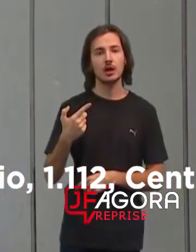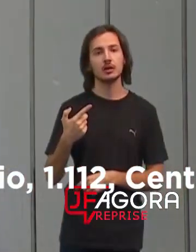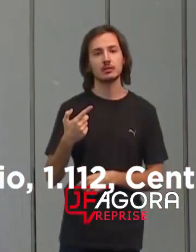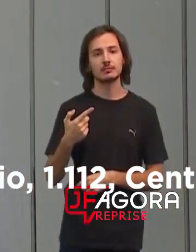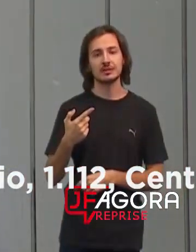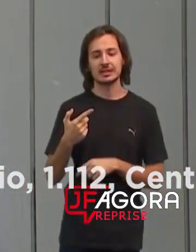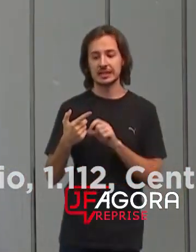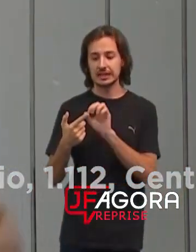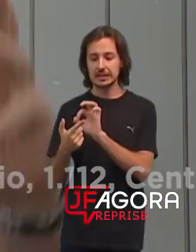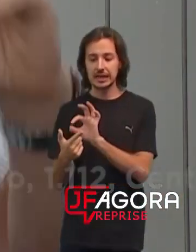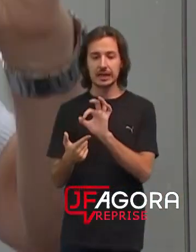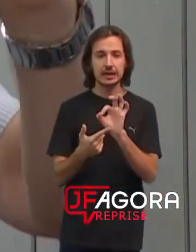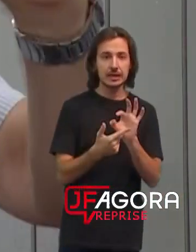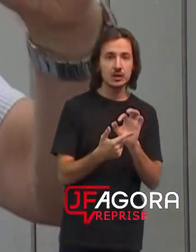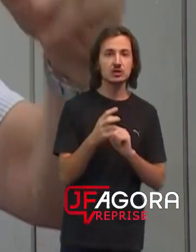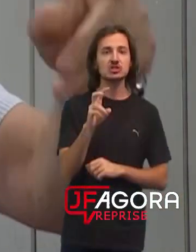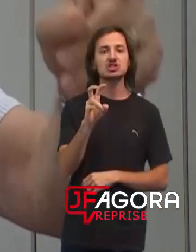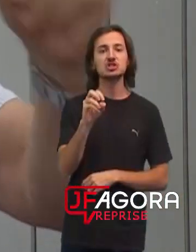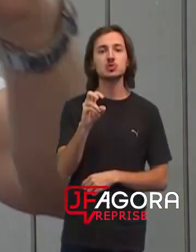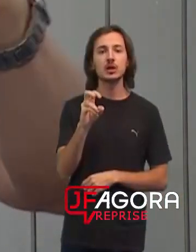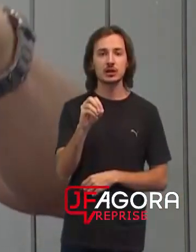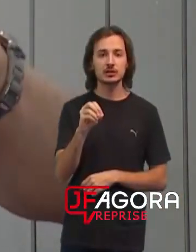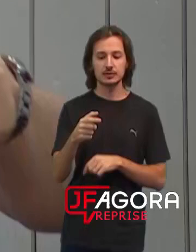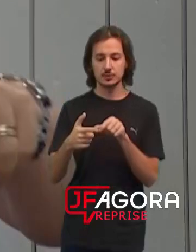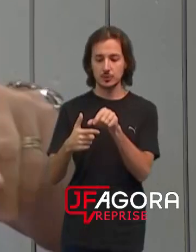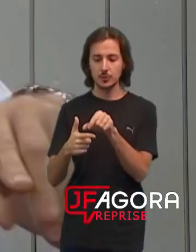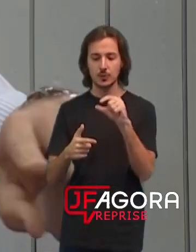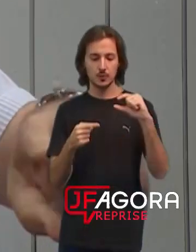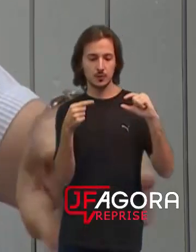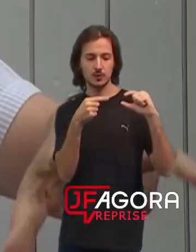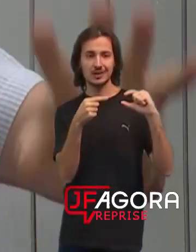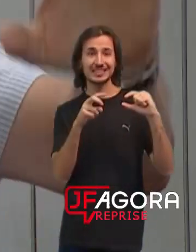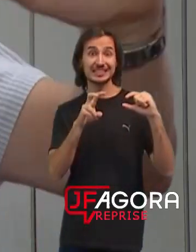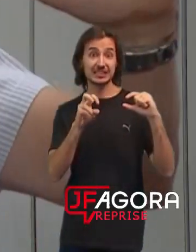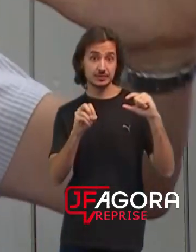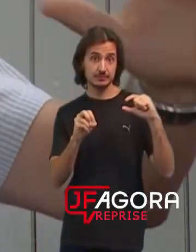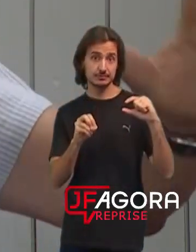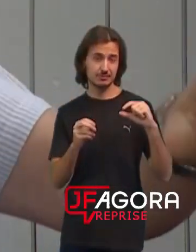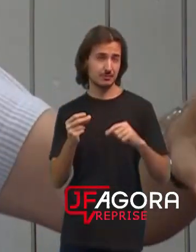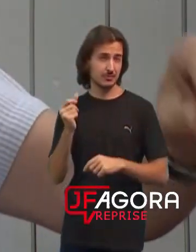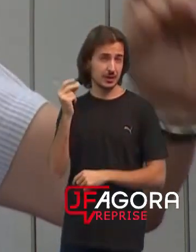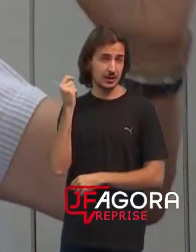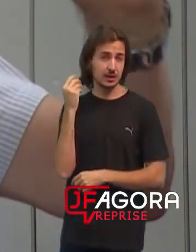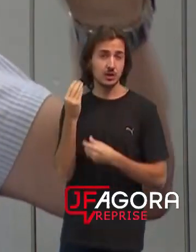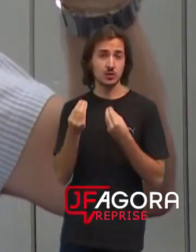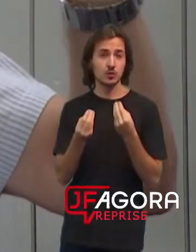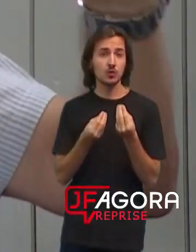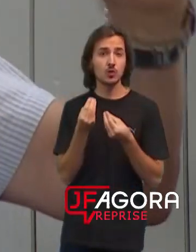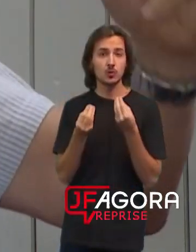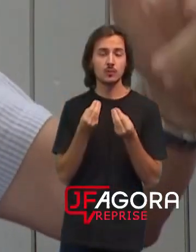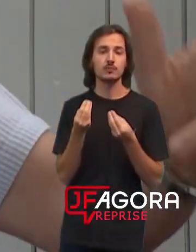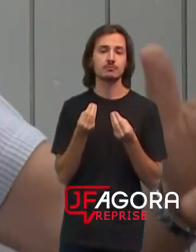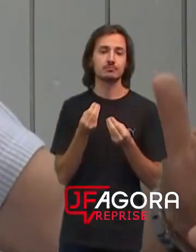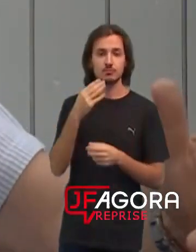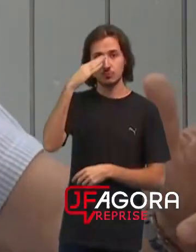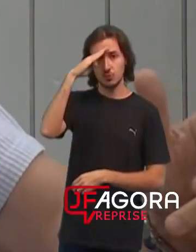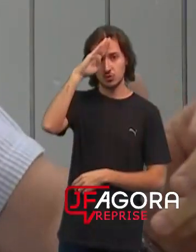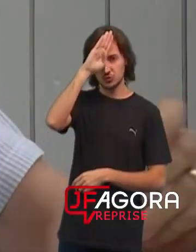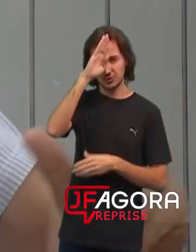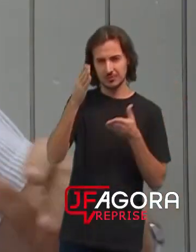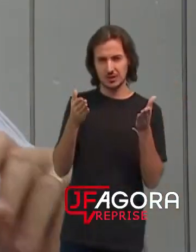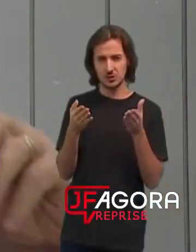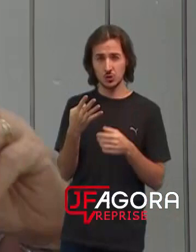uma. Antigamente, no decreto do Bolsonaro, eram 4 armas com 200 munições para cada